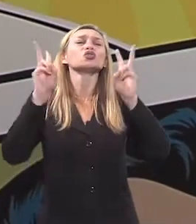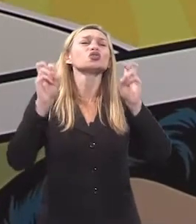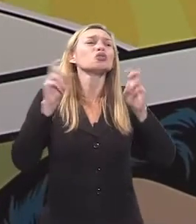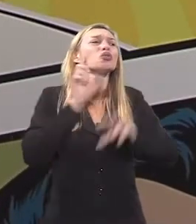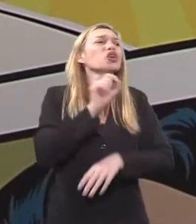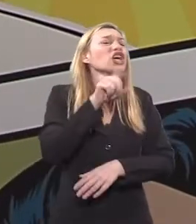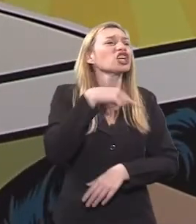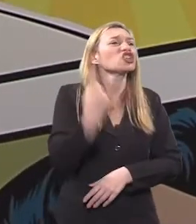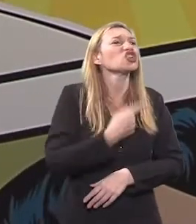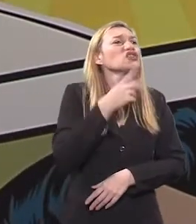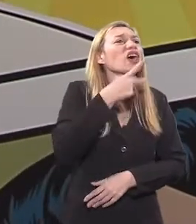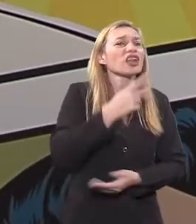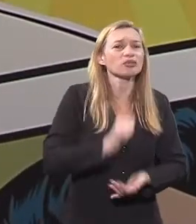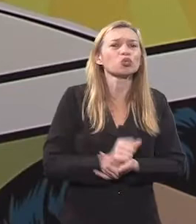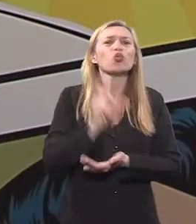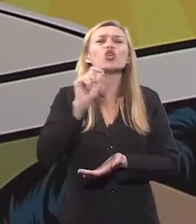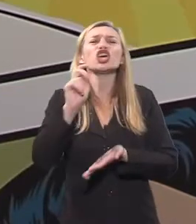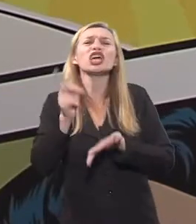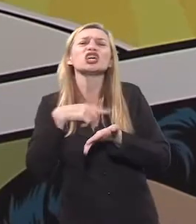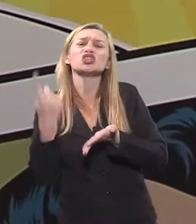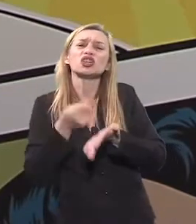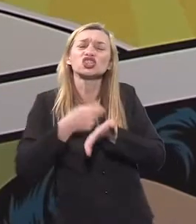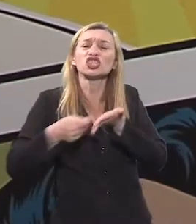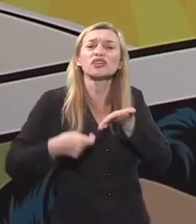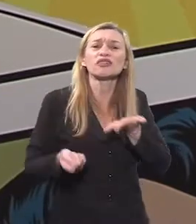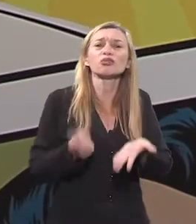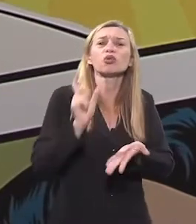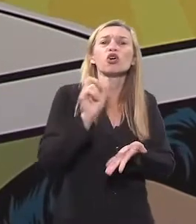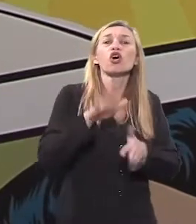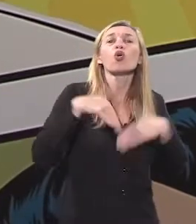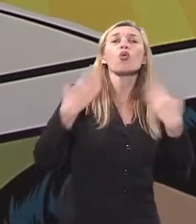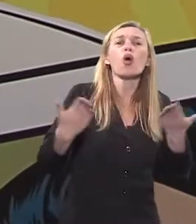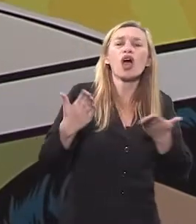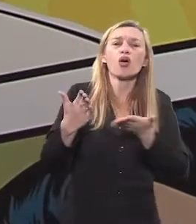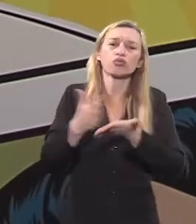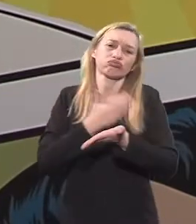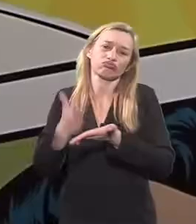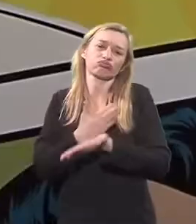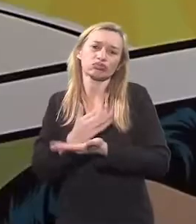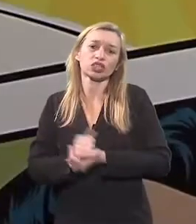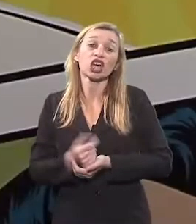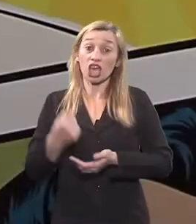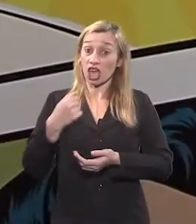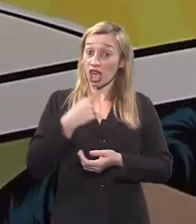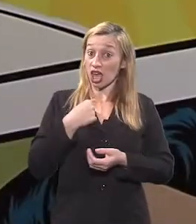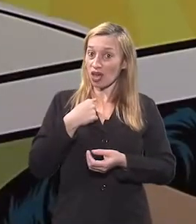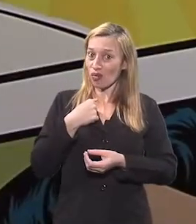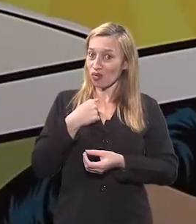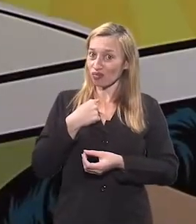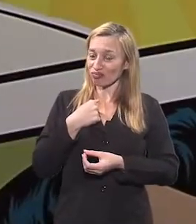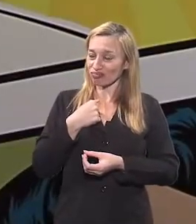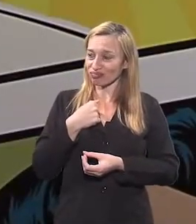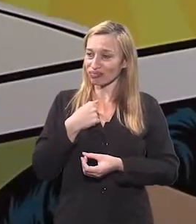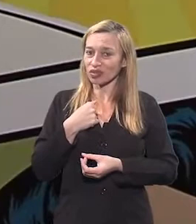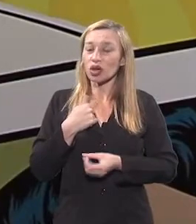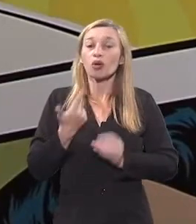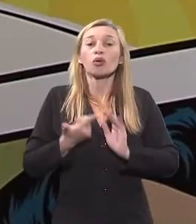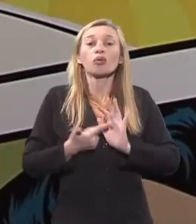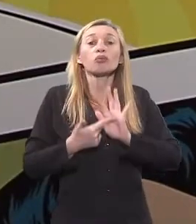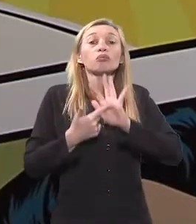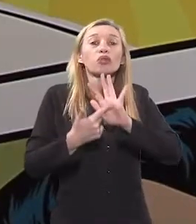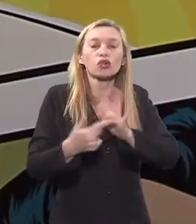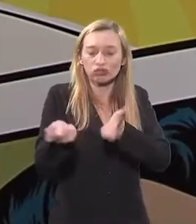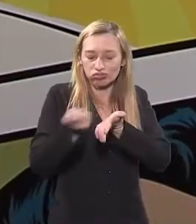sobre o que nós falamos, o que nós escrevemos. Qual é a nossa literatura? Eu faço a ousadia